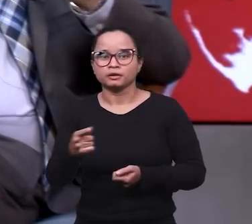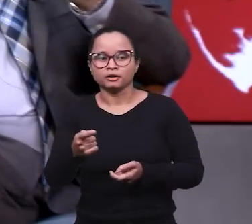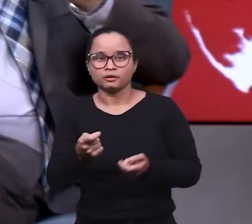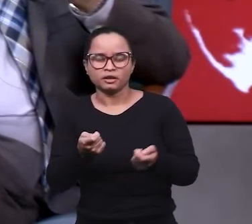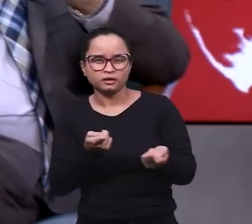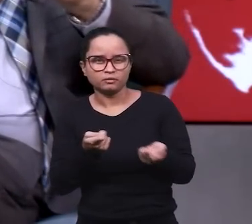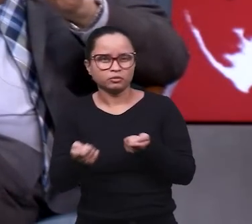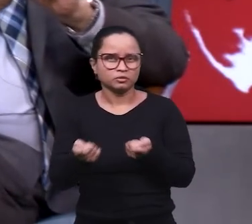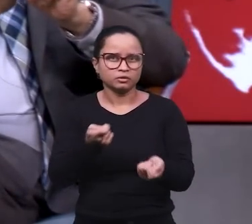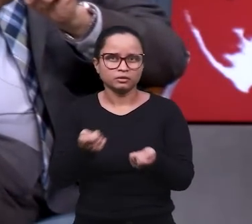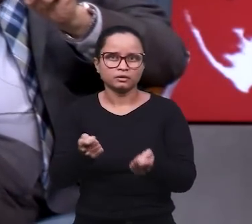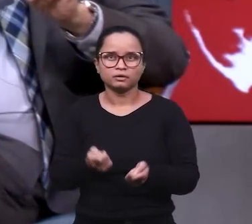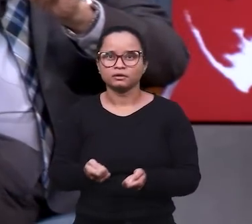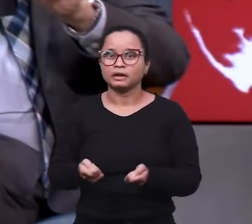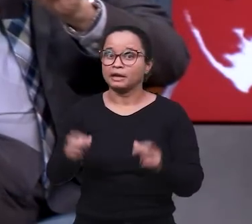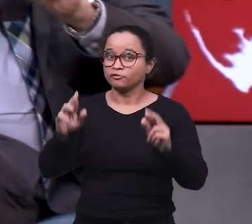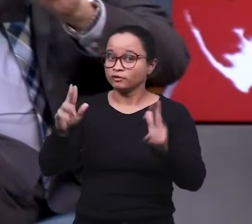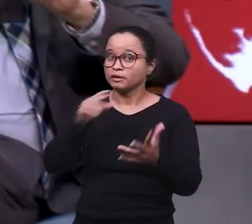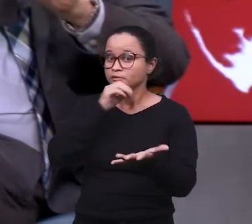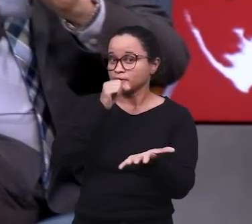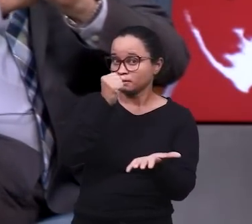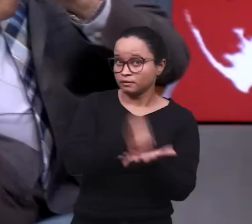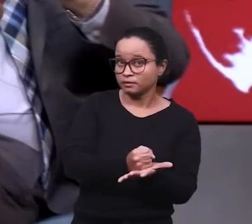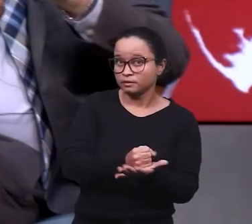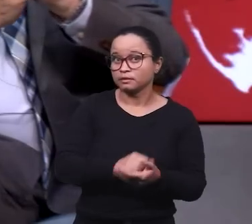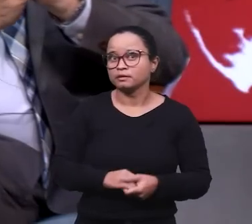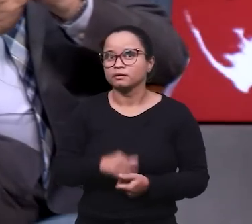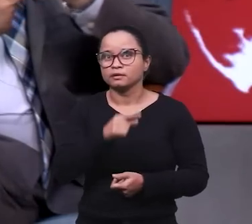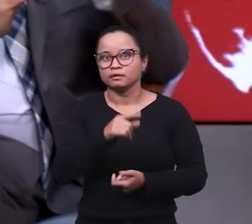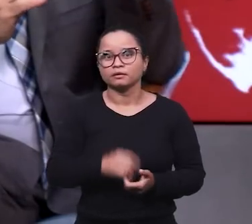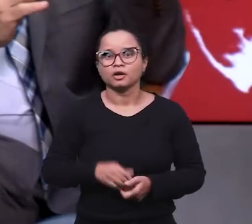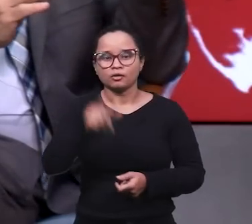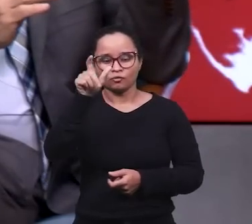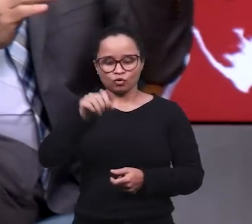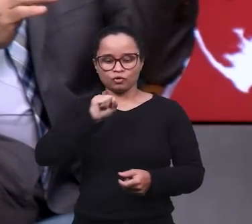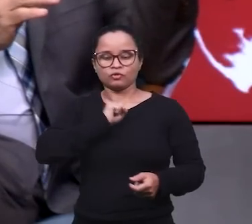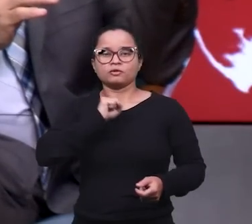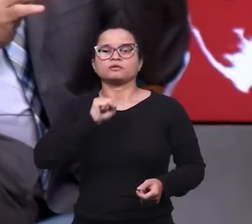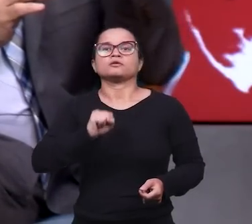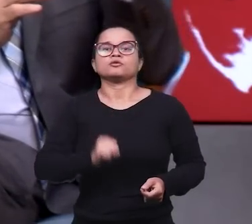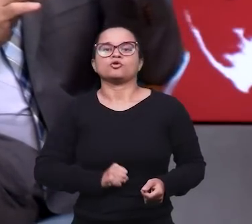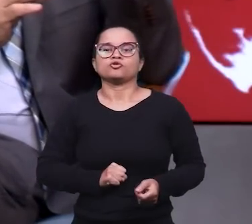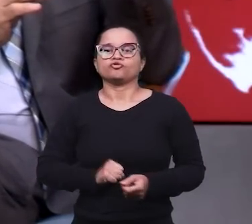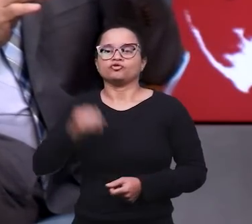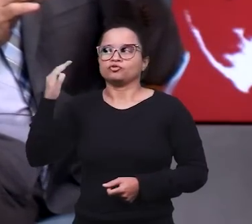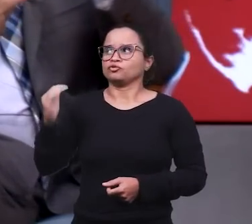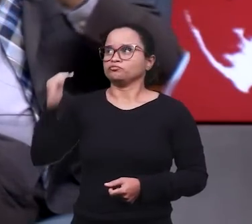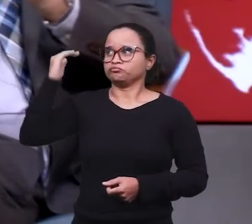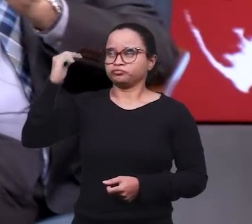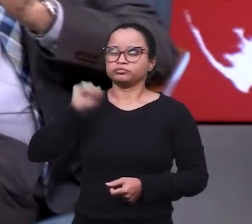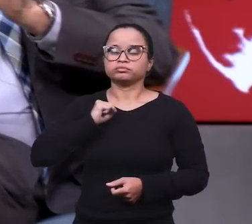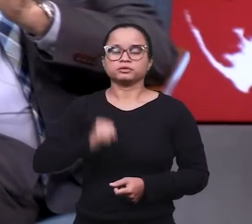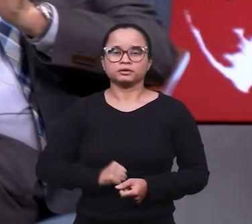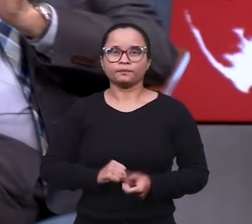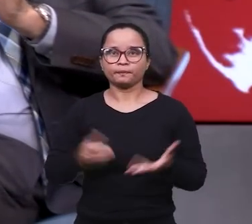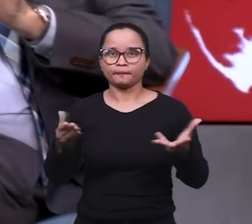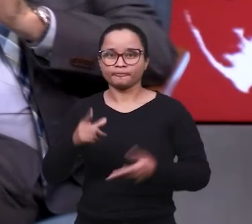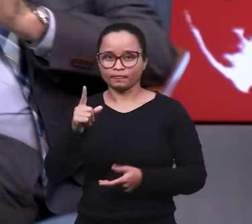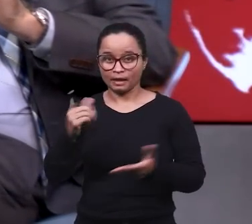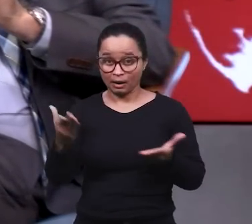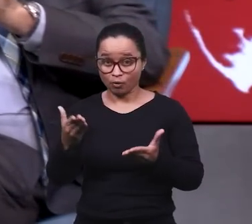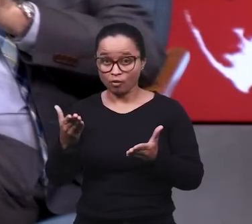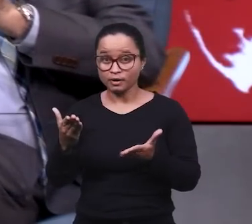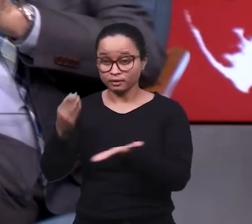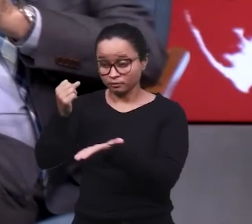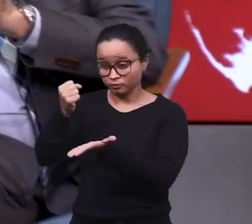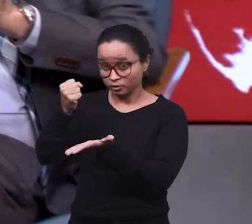que administra. É diferente do Velho Testamento. Lá no Velho Testamento tinha a figura do sacerdote e do sumo sacerdote. Nós estamos vivendo